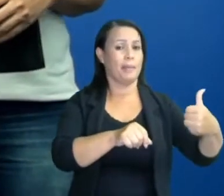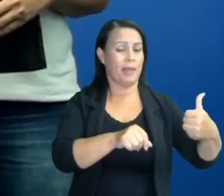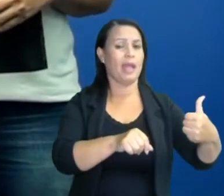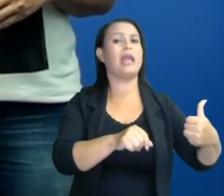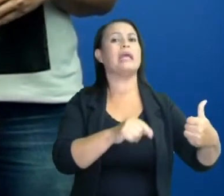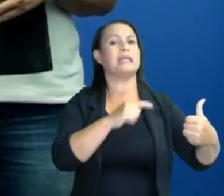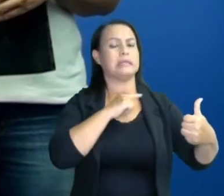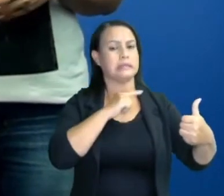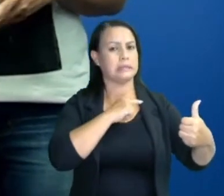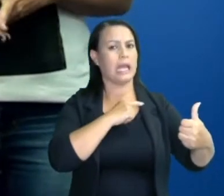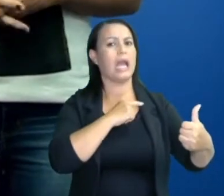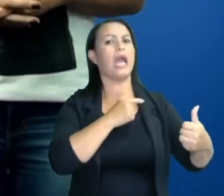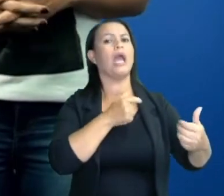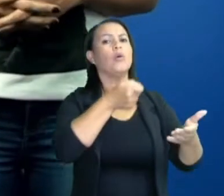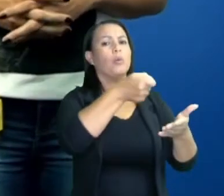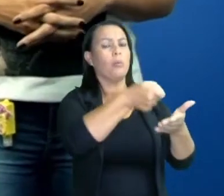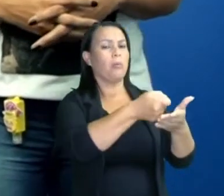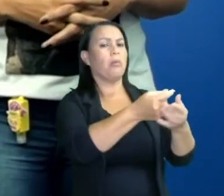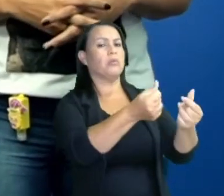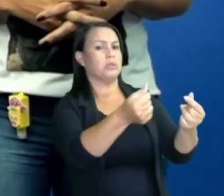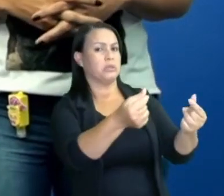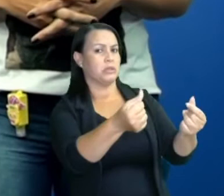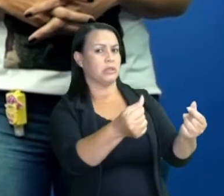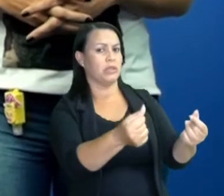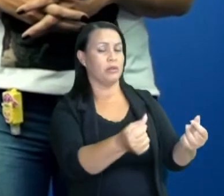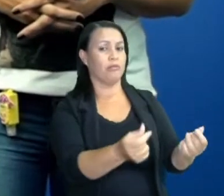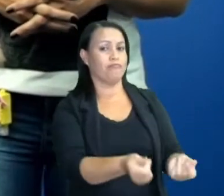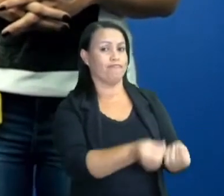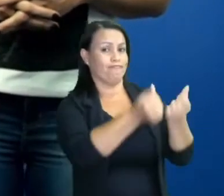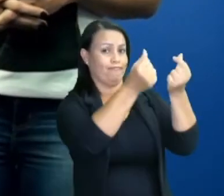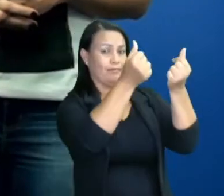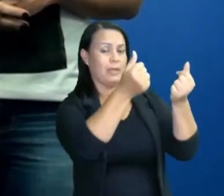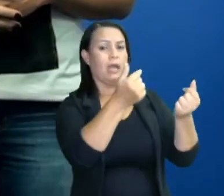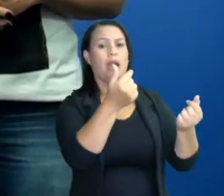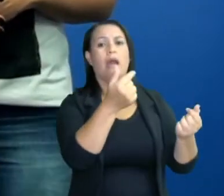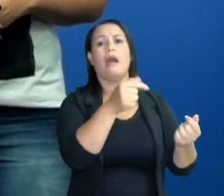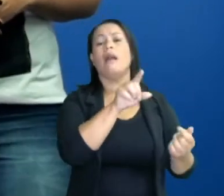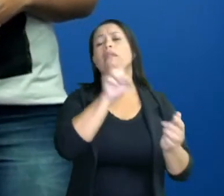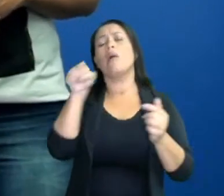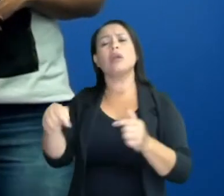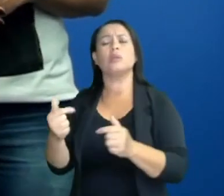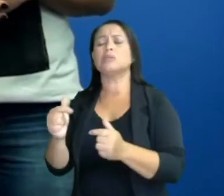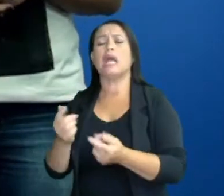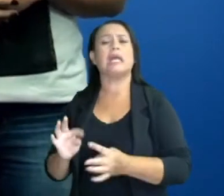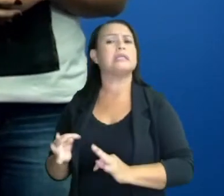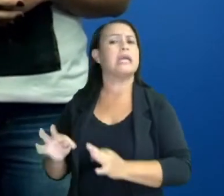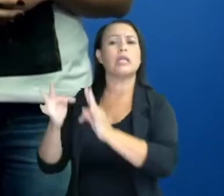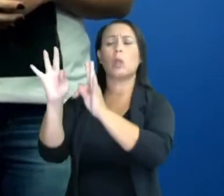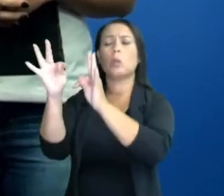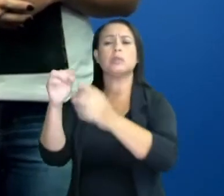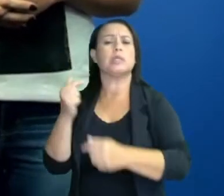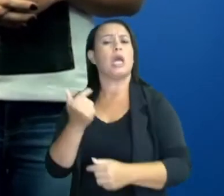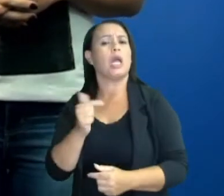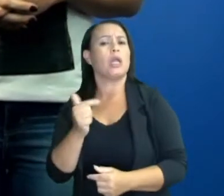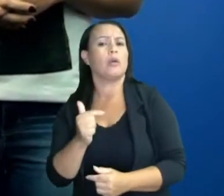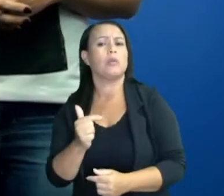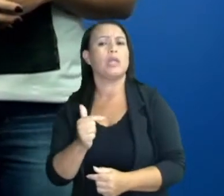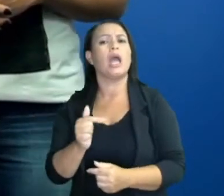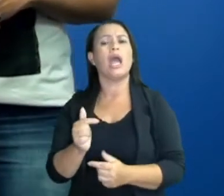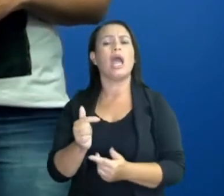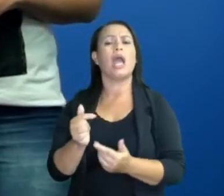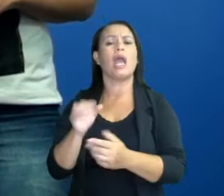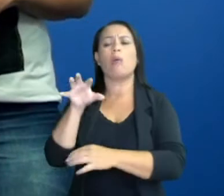onde é um grande investimento financeiro não há emprego de tecnologias não se vê muitas máquinas